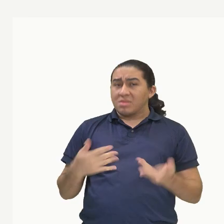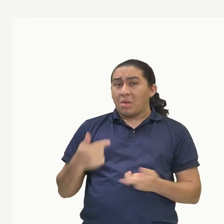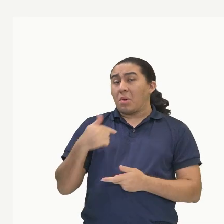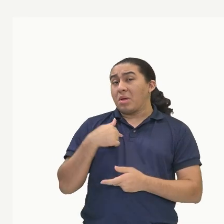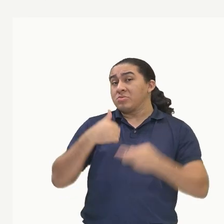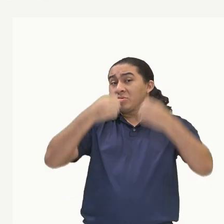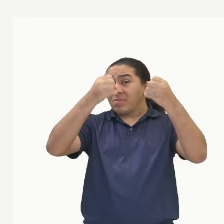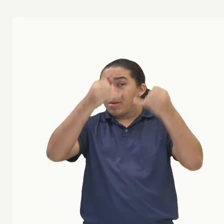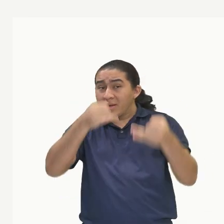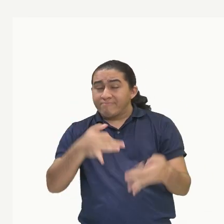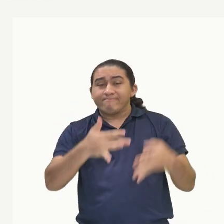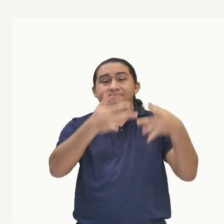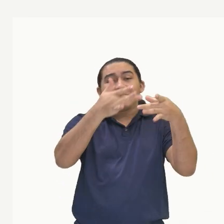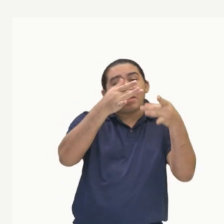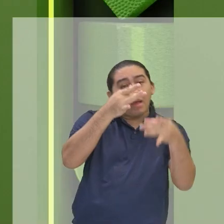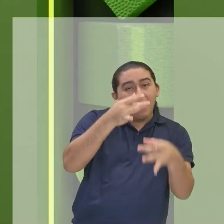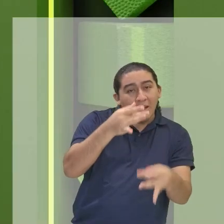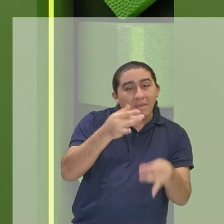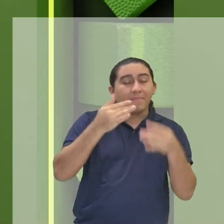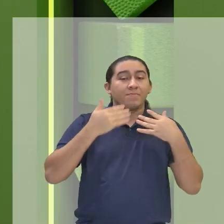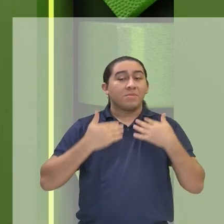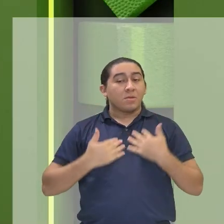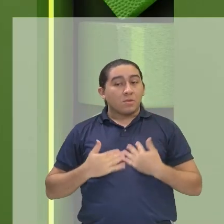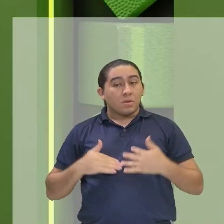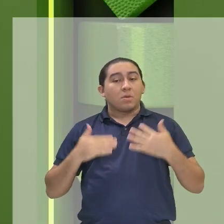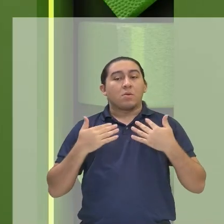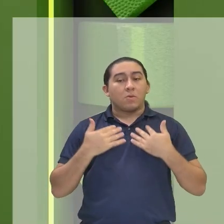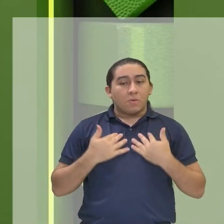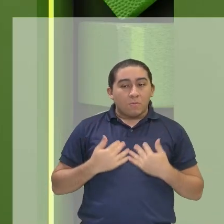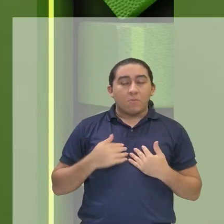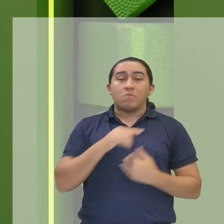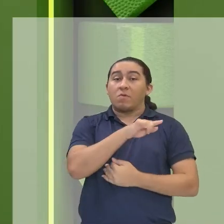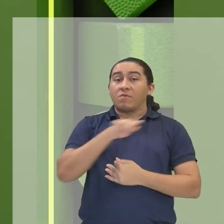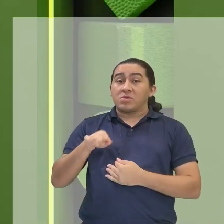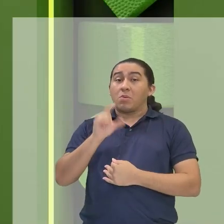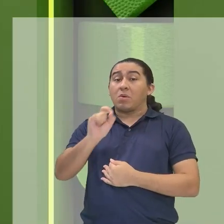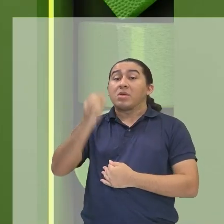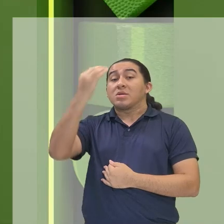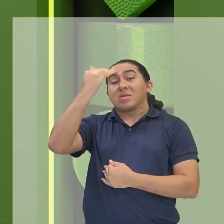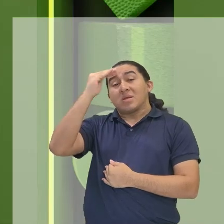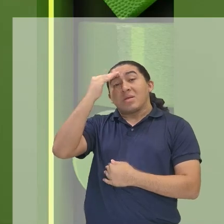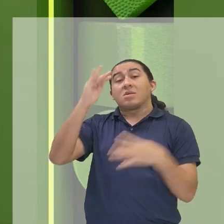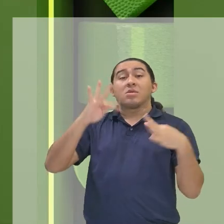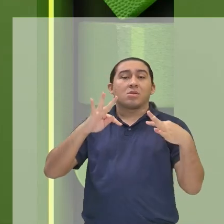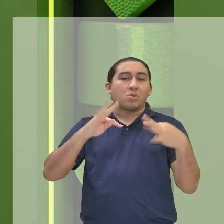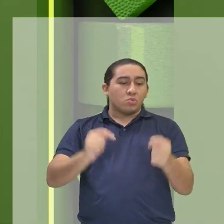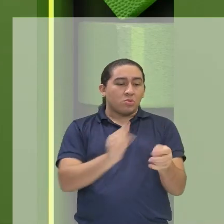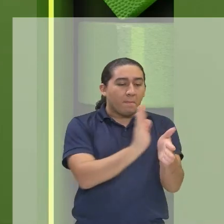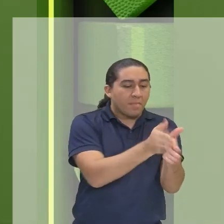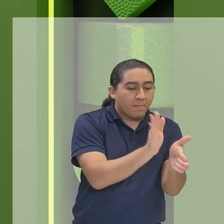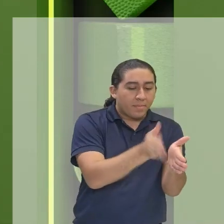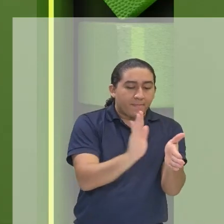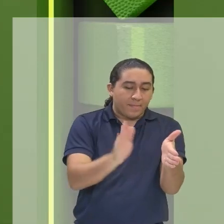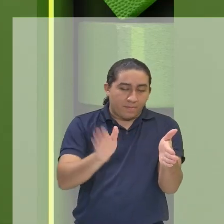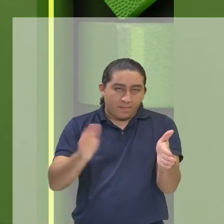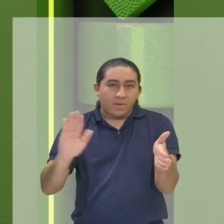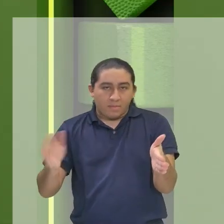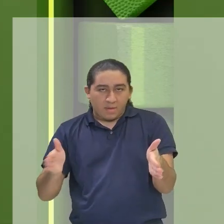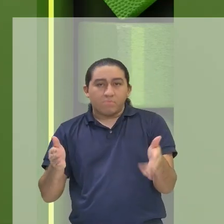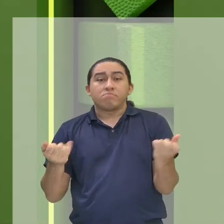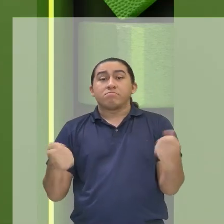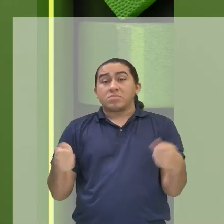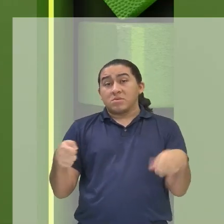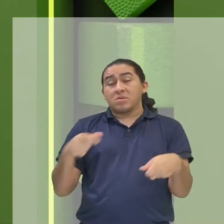explicando várias coisas aí para você ter ciência de todo o processo, seja o